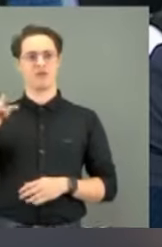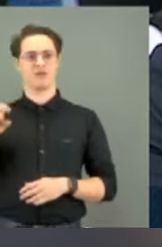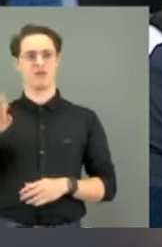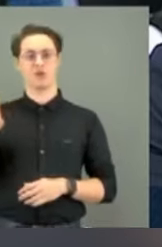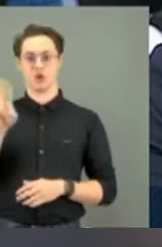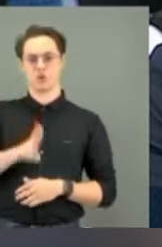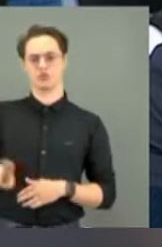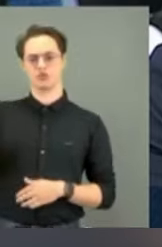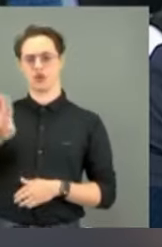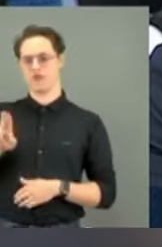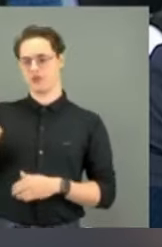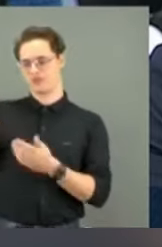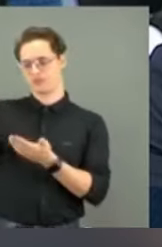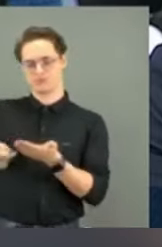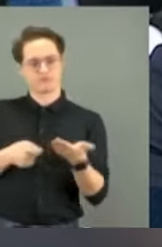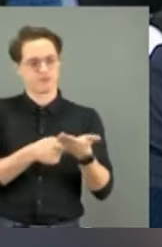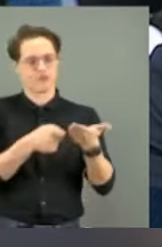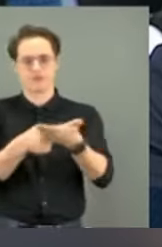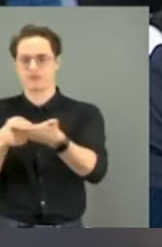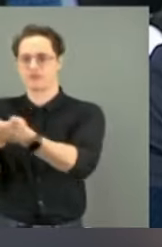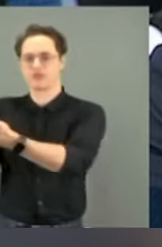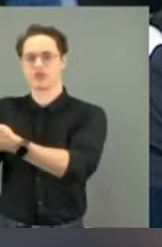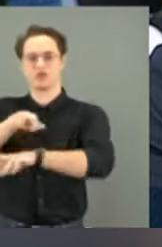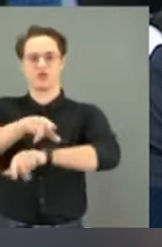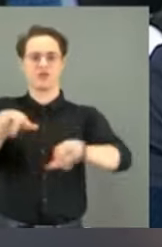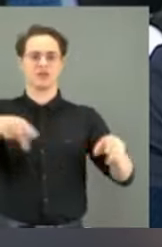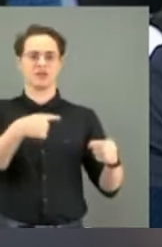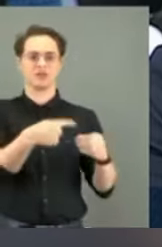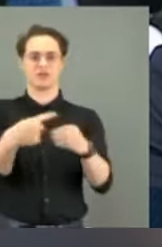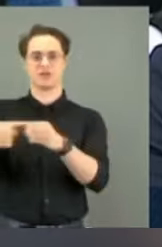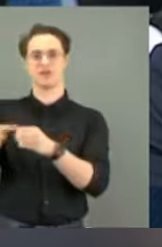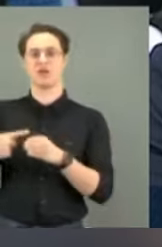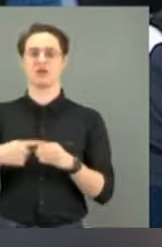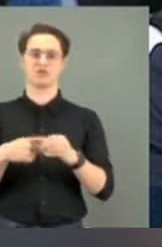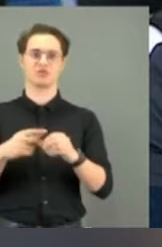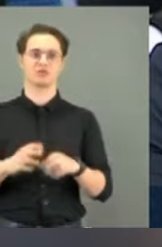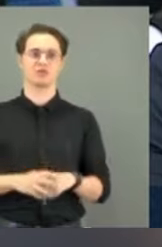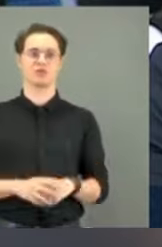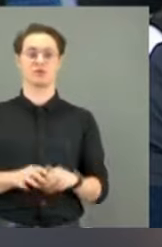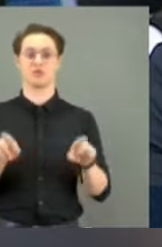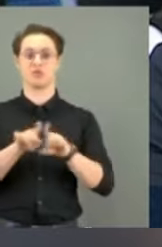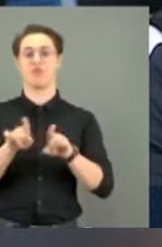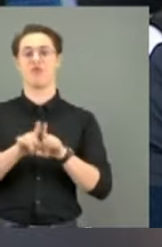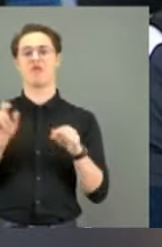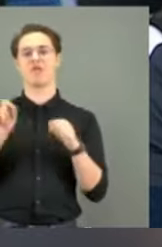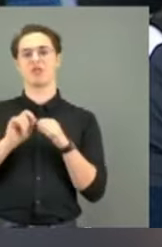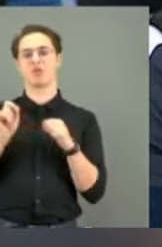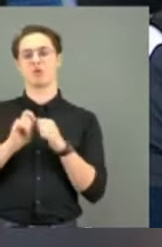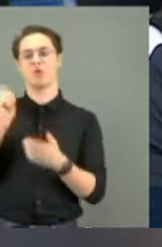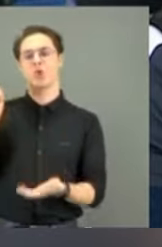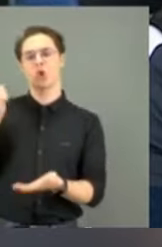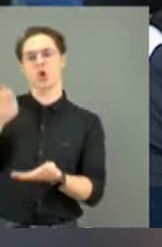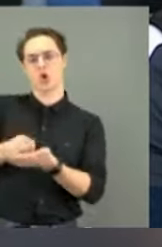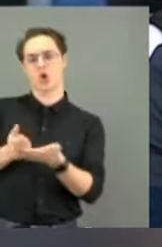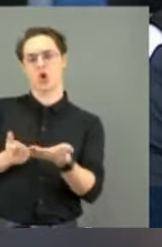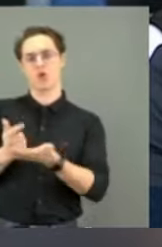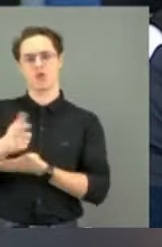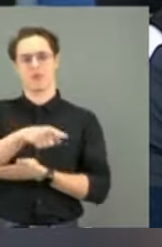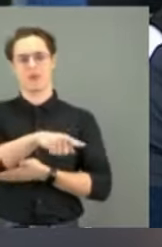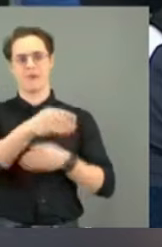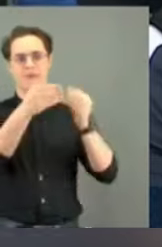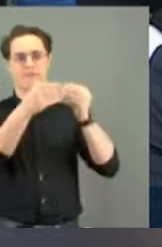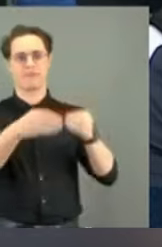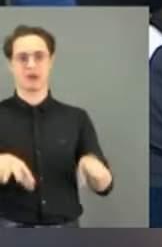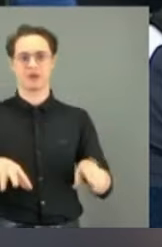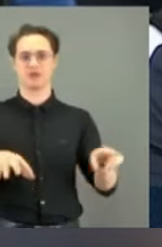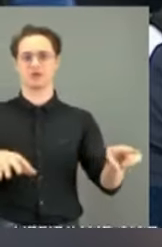no comércio em diversas cidades como Campinas, Atibaia, Bragança Paulista, realizando compras em prejuízo dos titulares dos cartões da